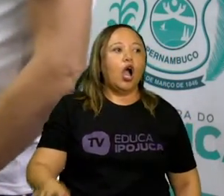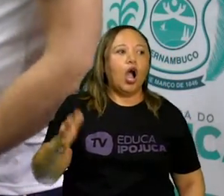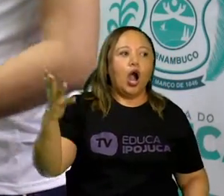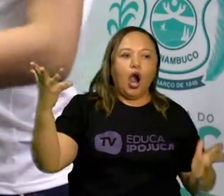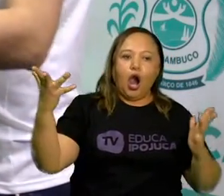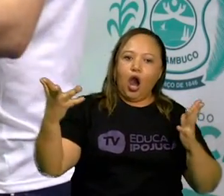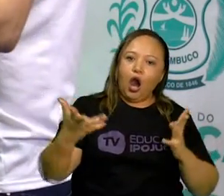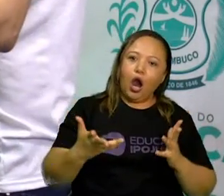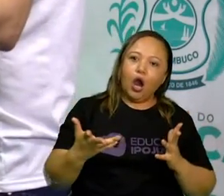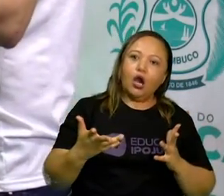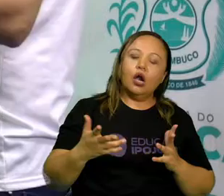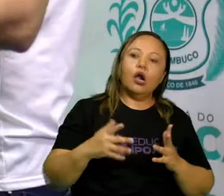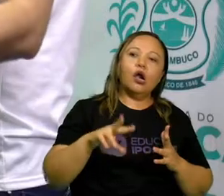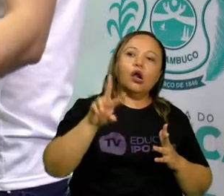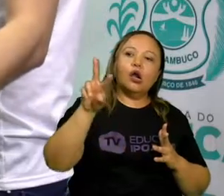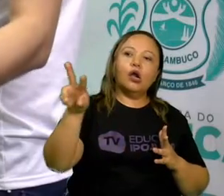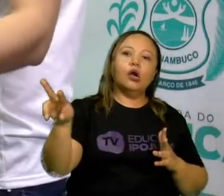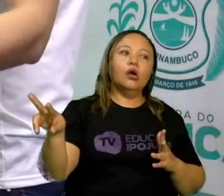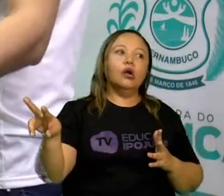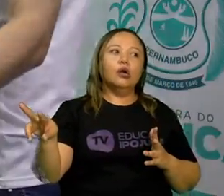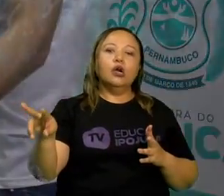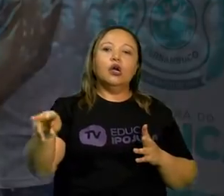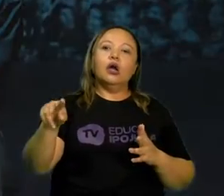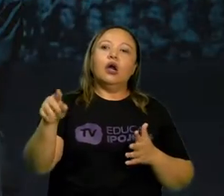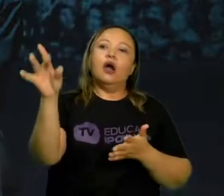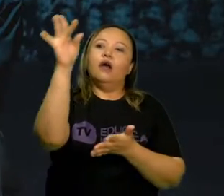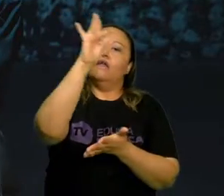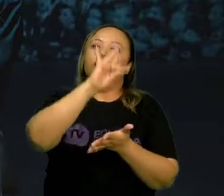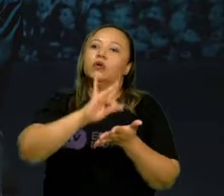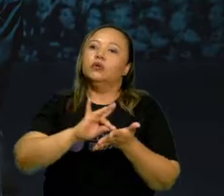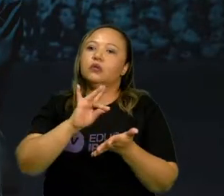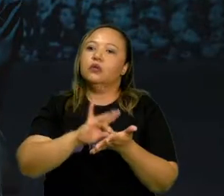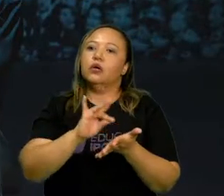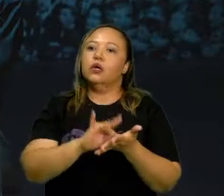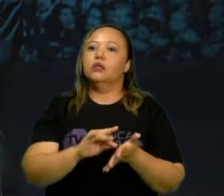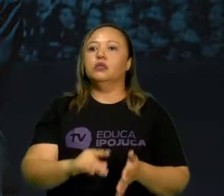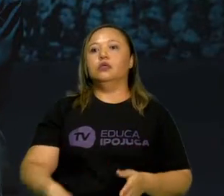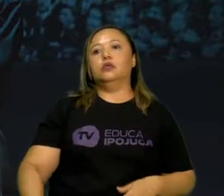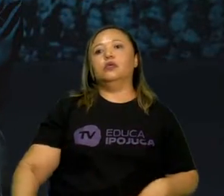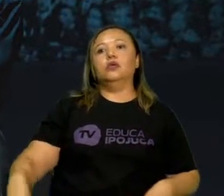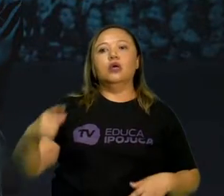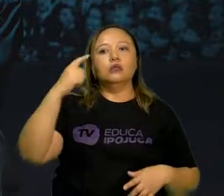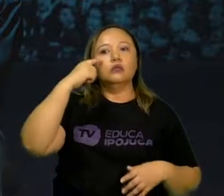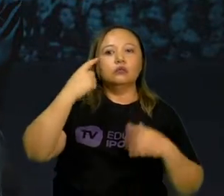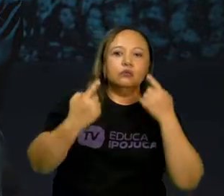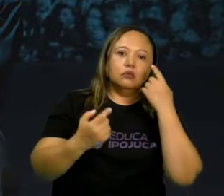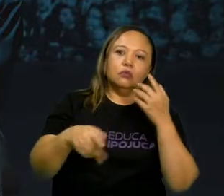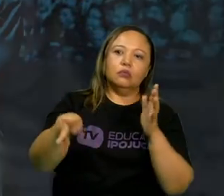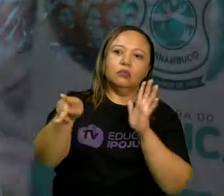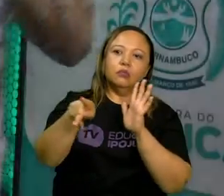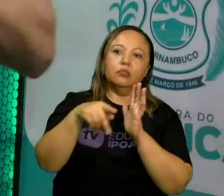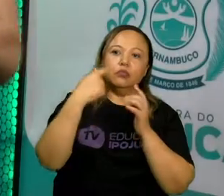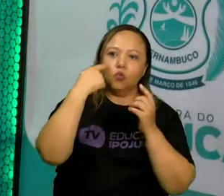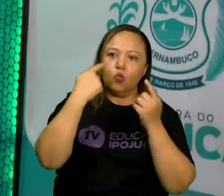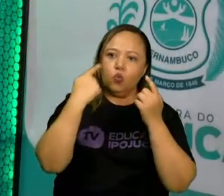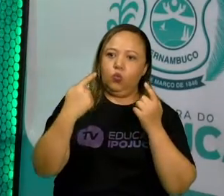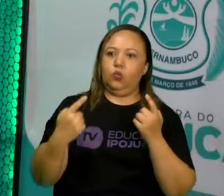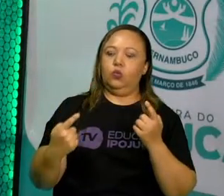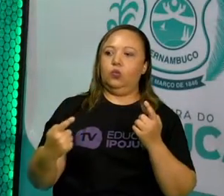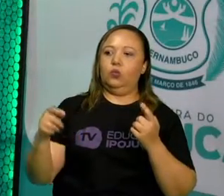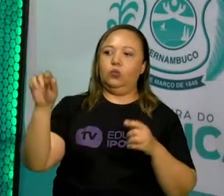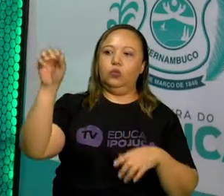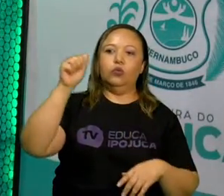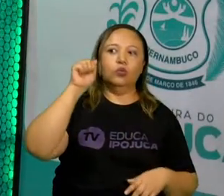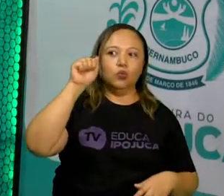e a verdade do personagem está nos está nos olhos do ator ou dar três Diz pato em seu